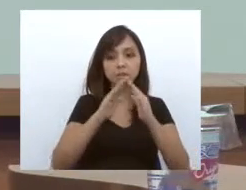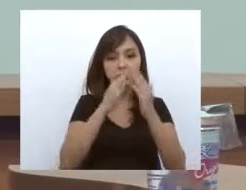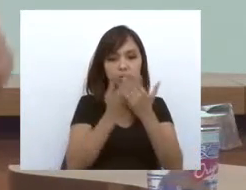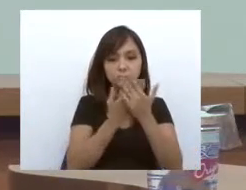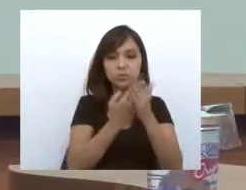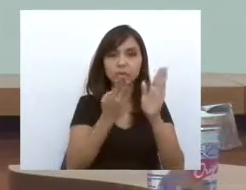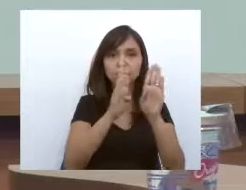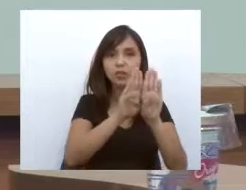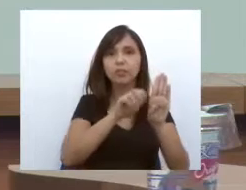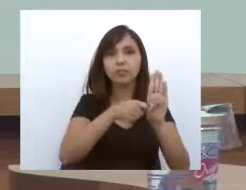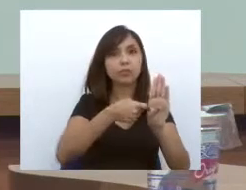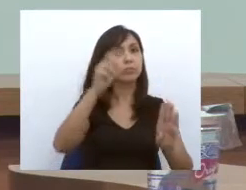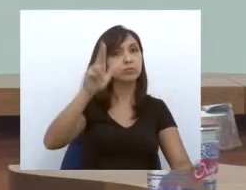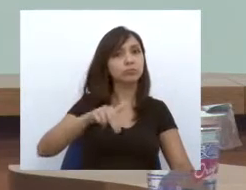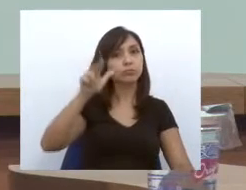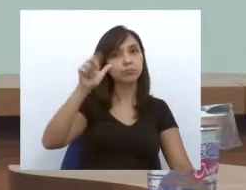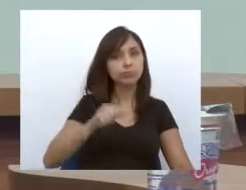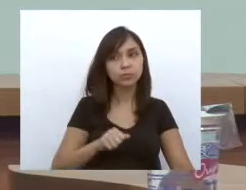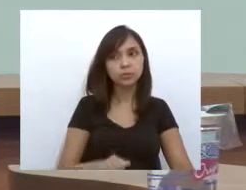escola fechada nunca.